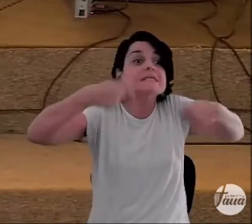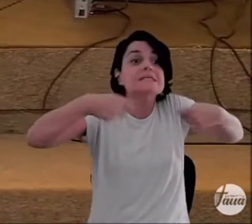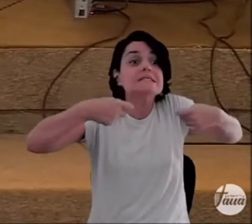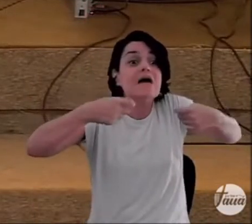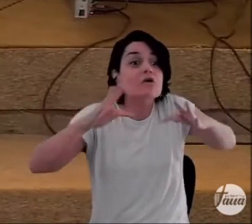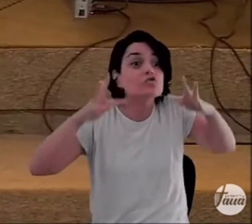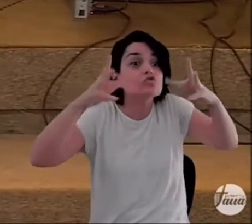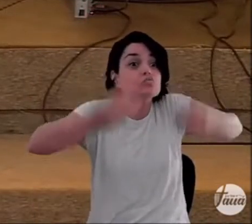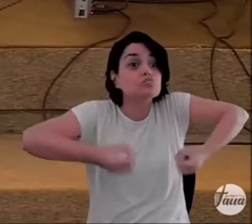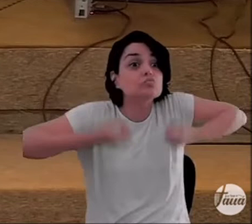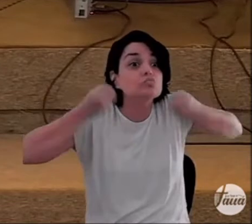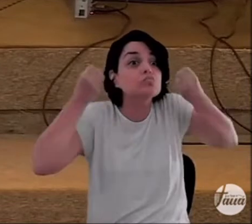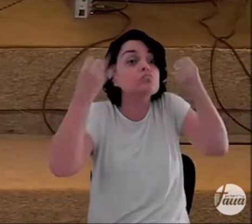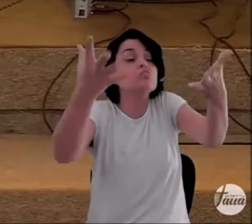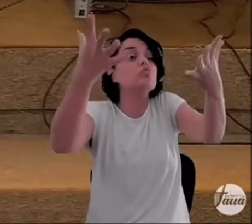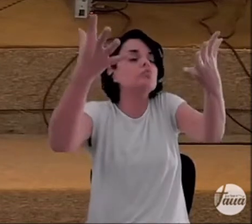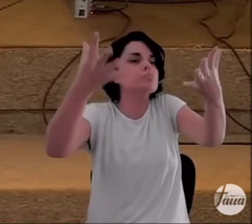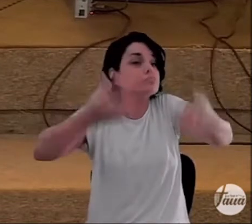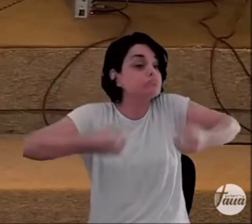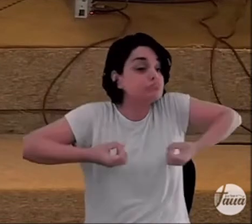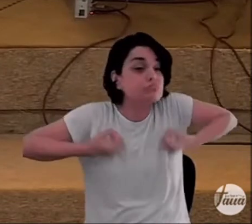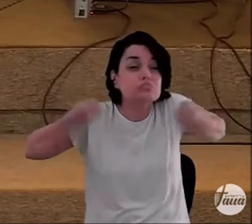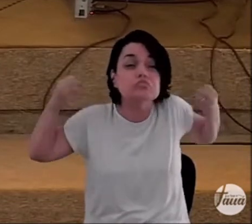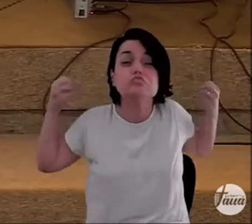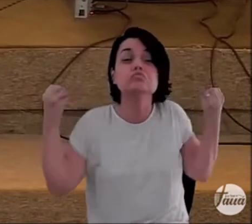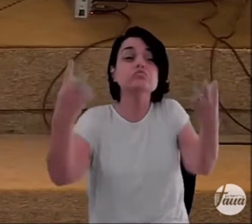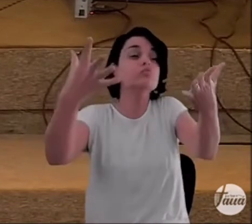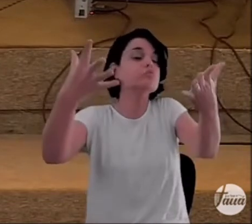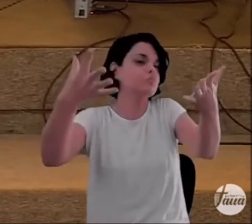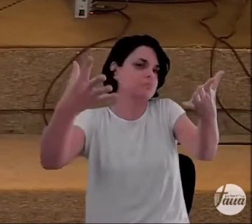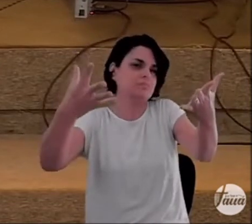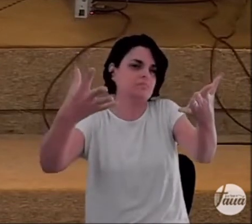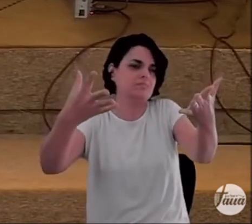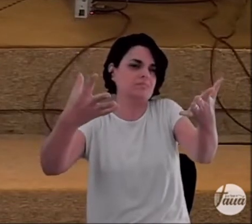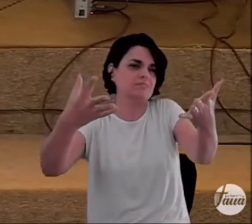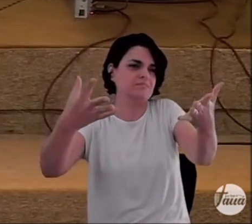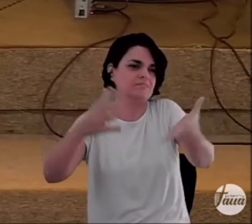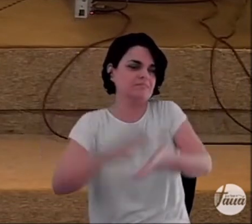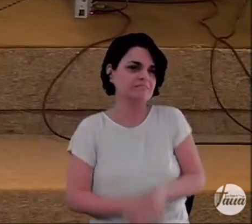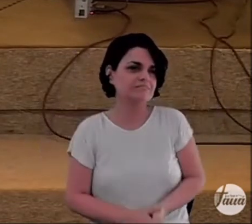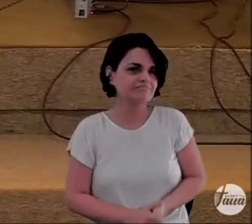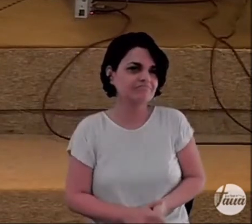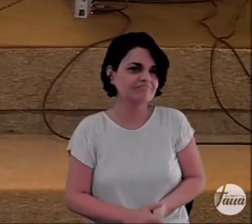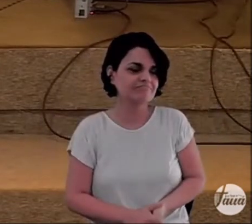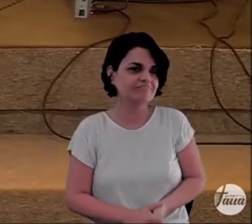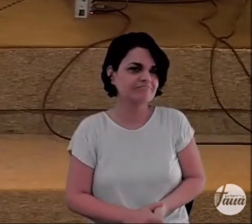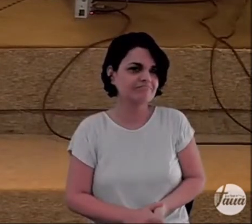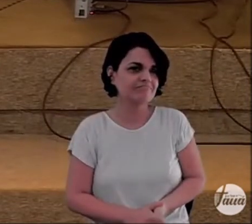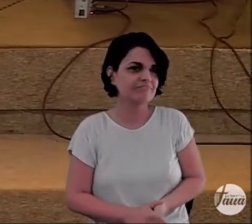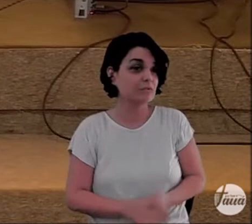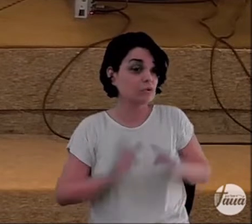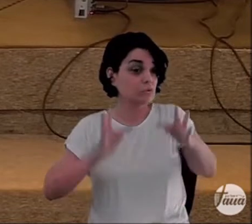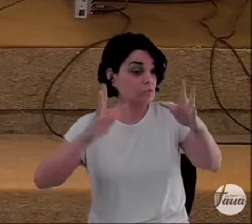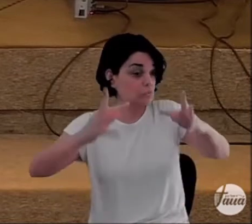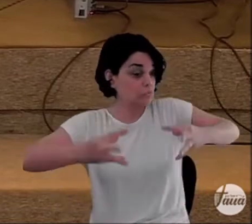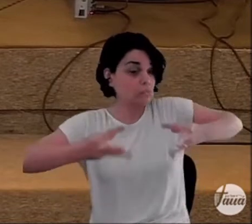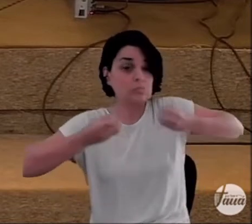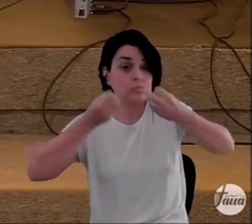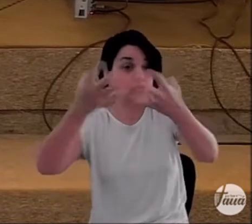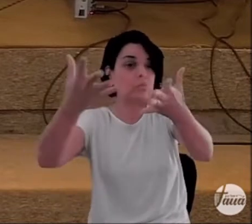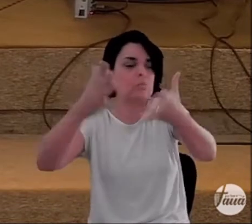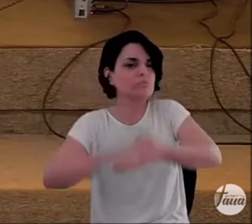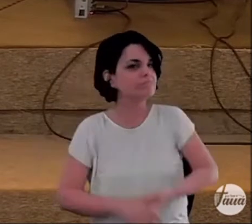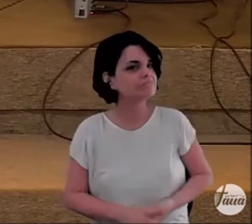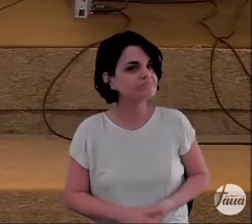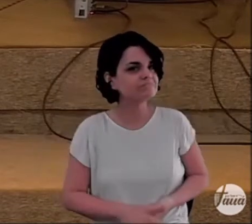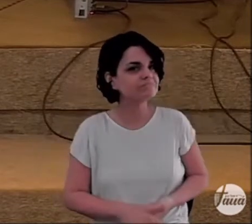lógica hermenêutica nesse pensamento. Então eu defendo que o dízimo não é mais para hoje, mas eu também não entrego tudo.